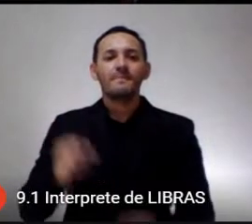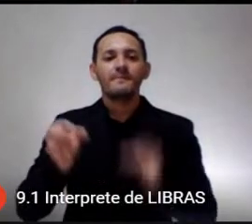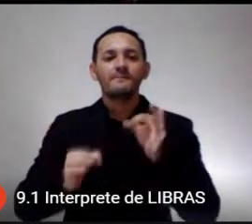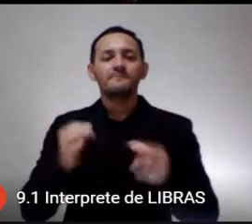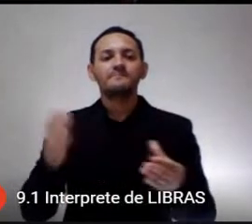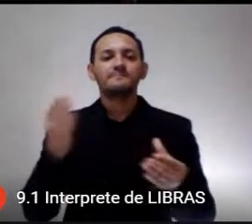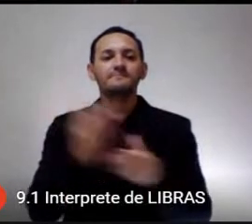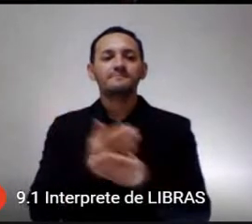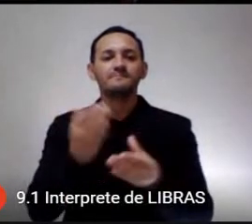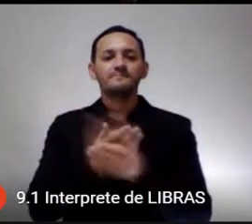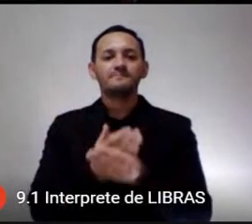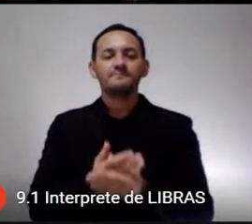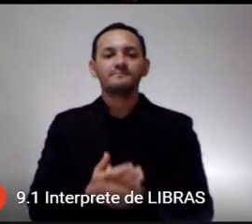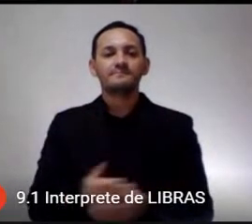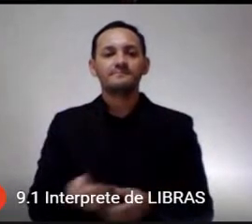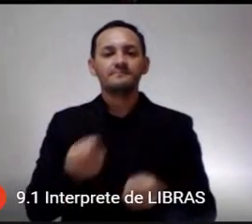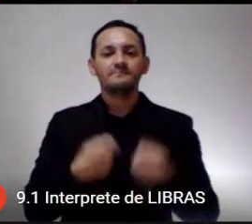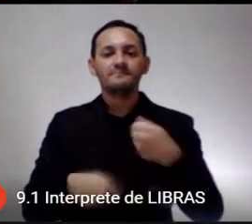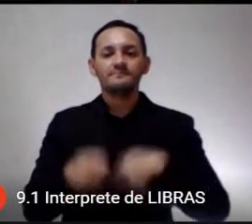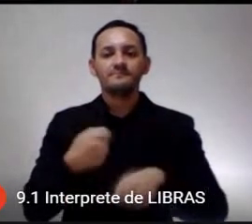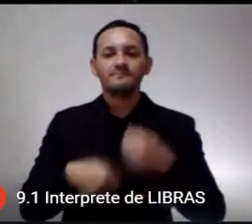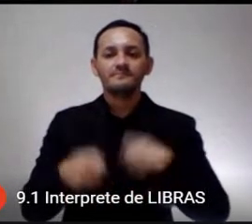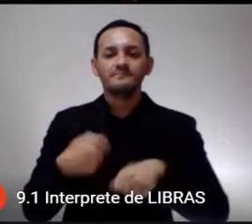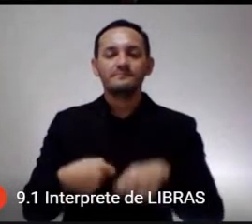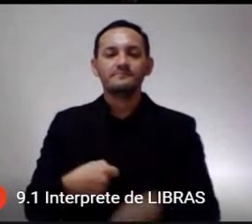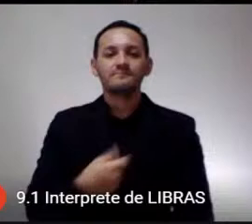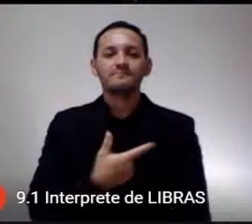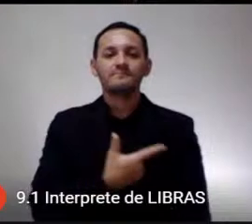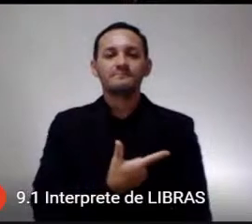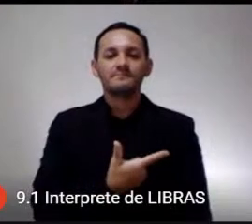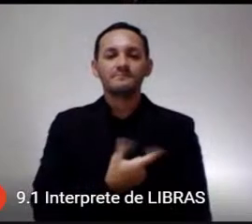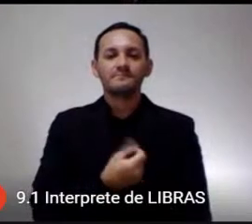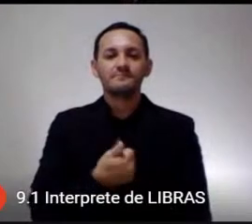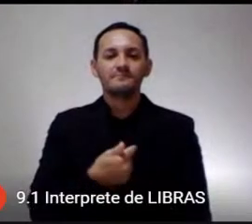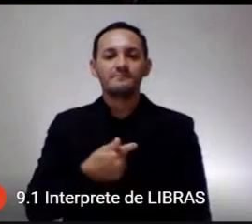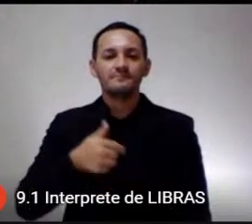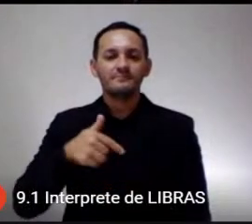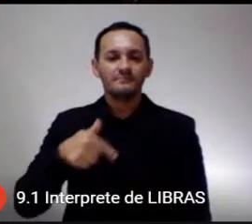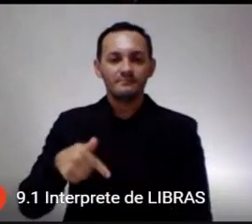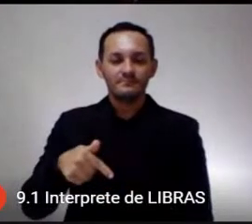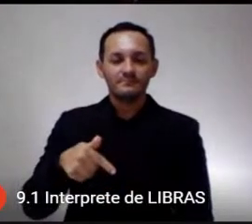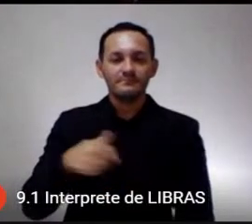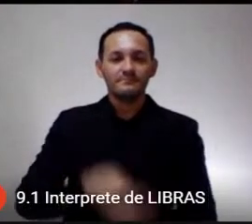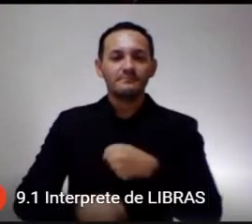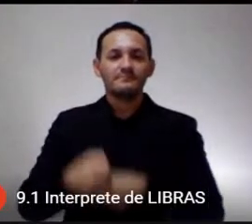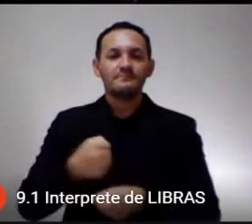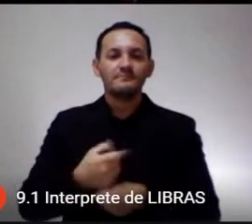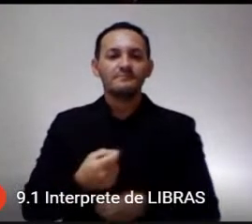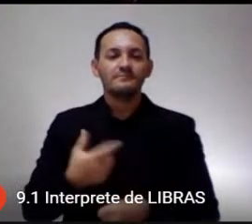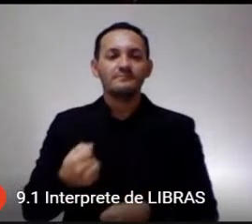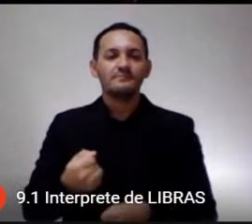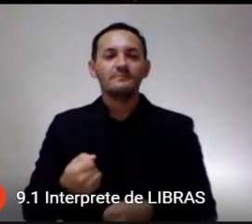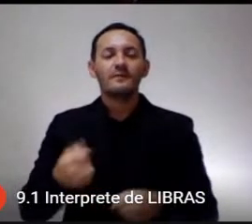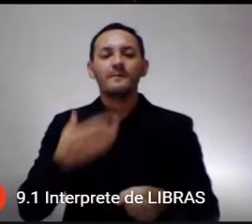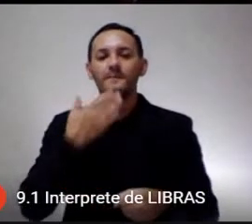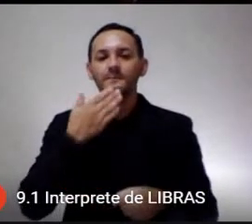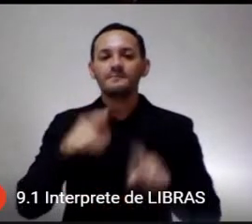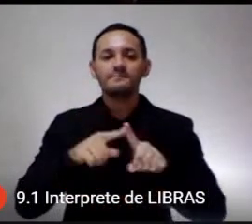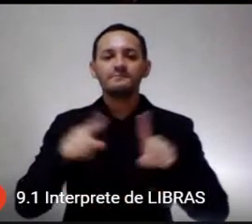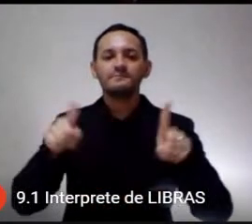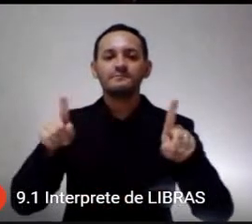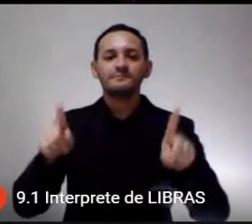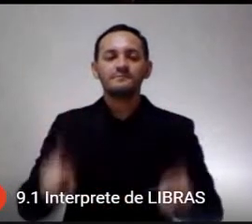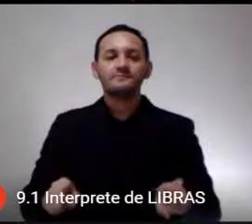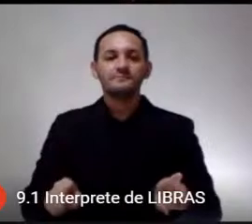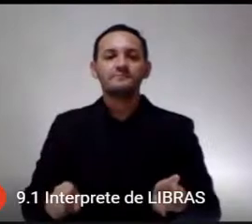processo administrativo número 277, dígito 10/2020. Renovação de requisição de servidor, também da relatoria da